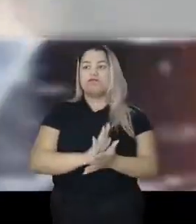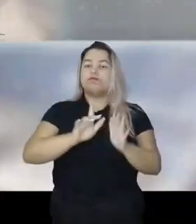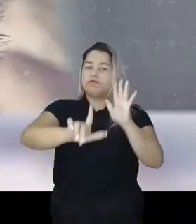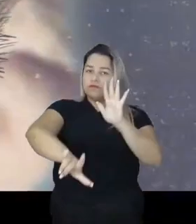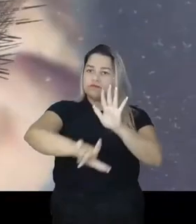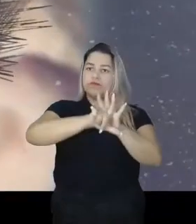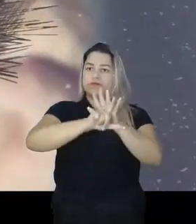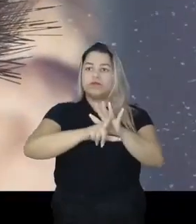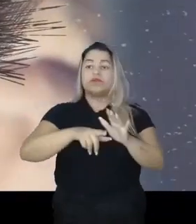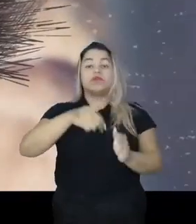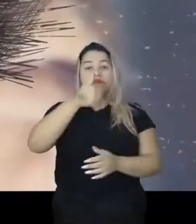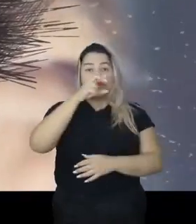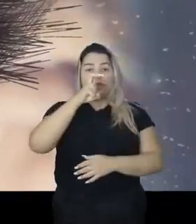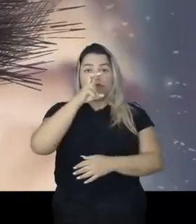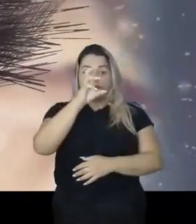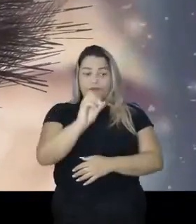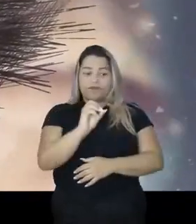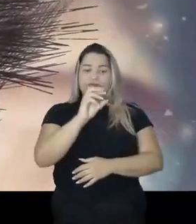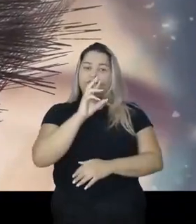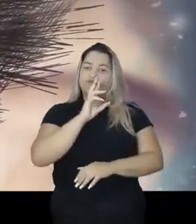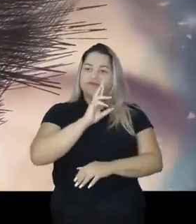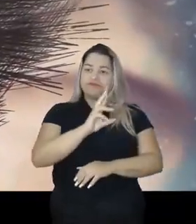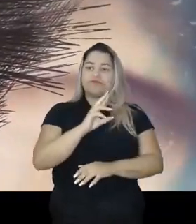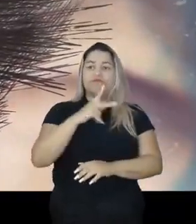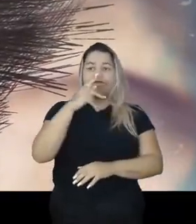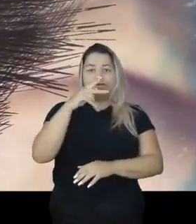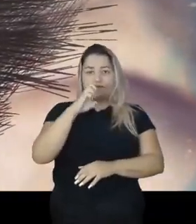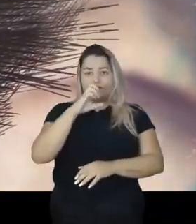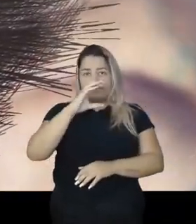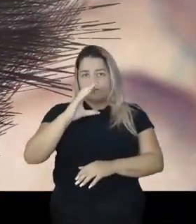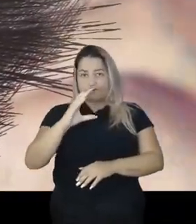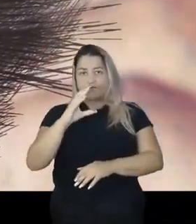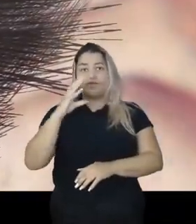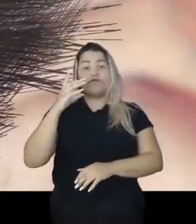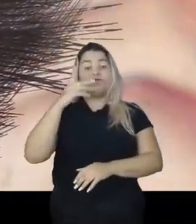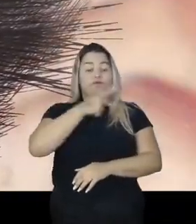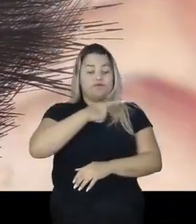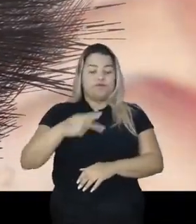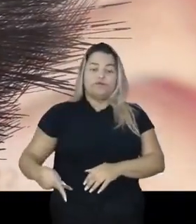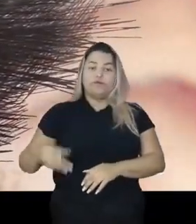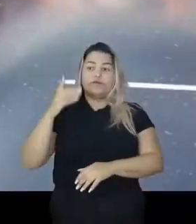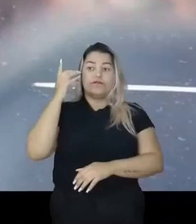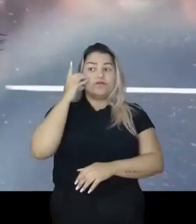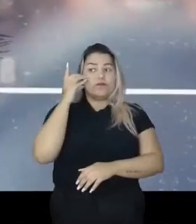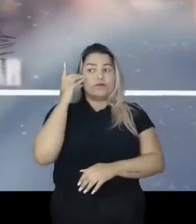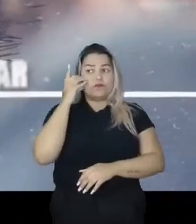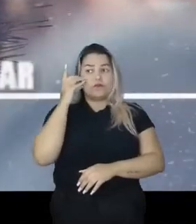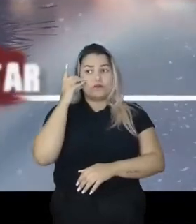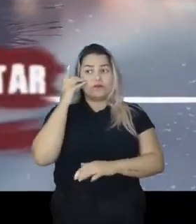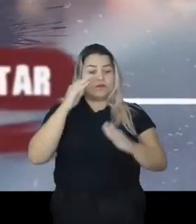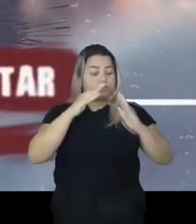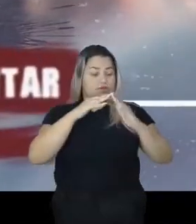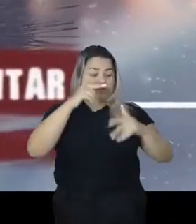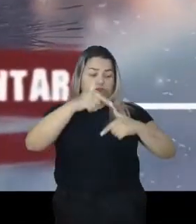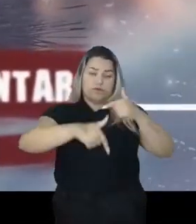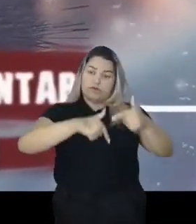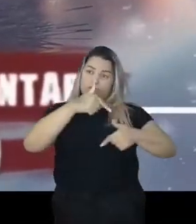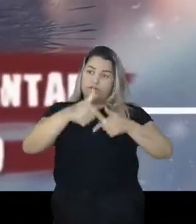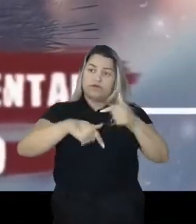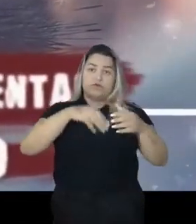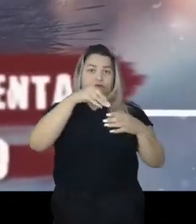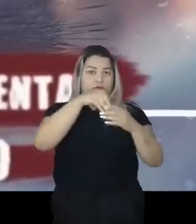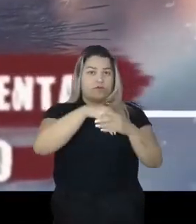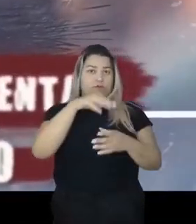Complementar 150, que resultou desta PEC, sancionada pela presidenta Dilma Rousseff, as domésticas passaram a ter direitos